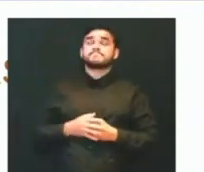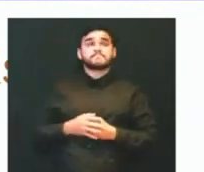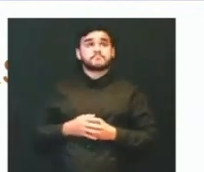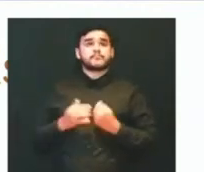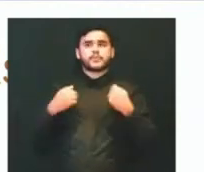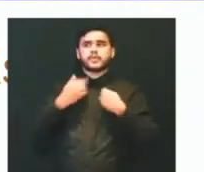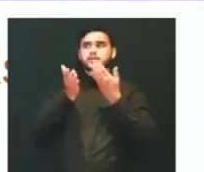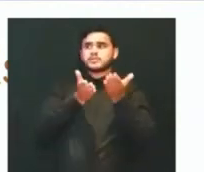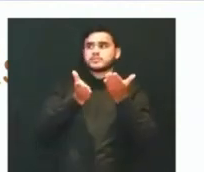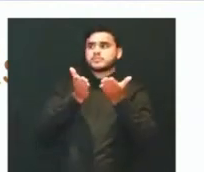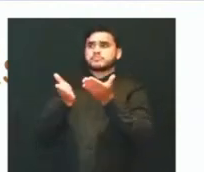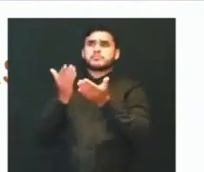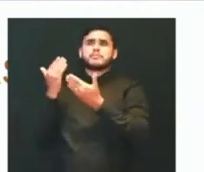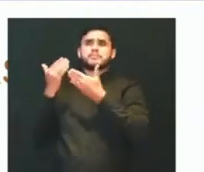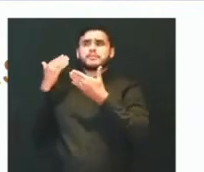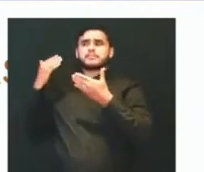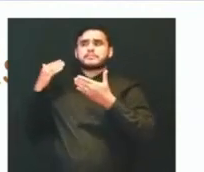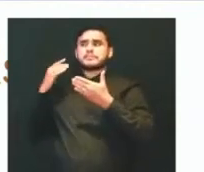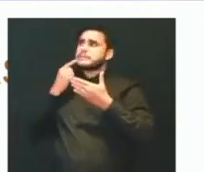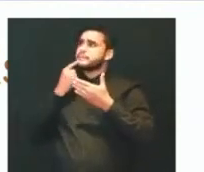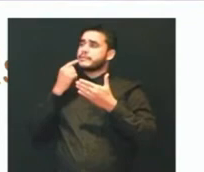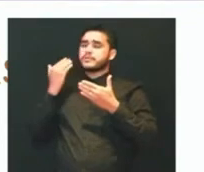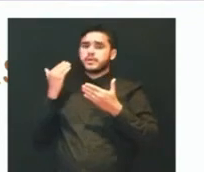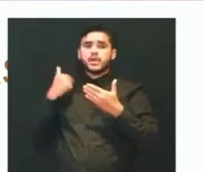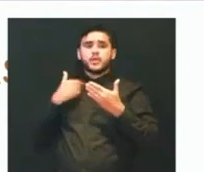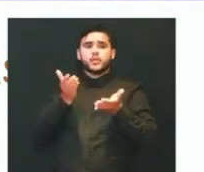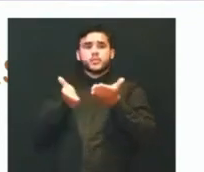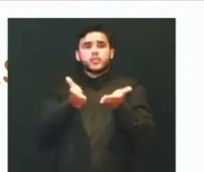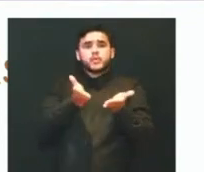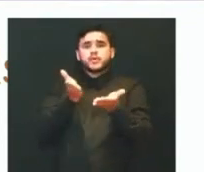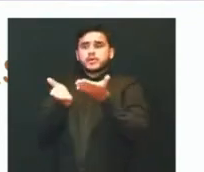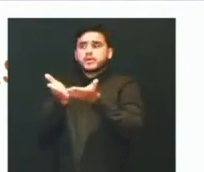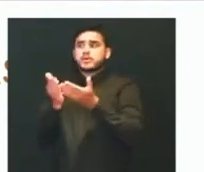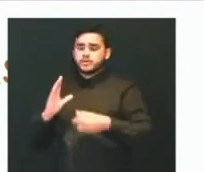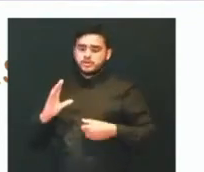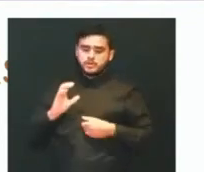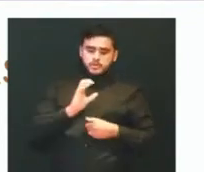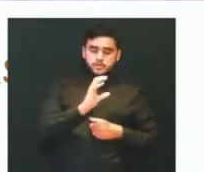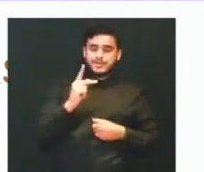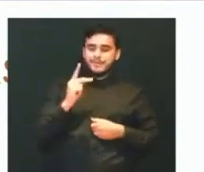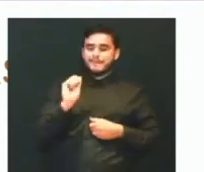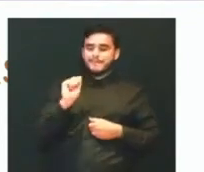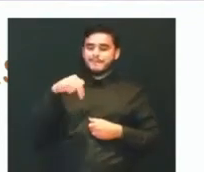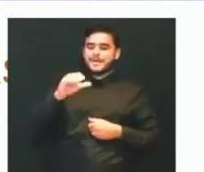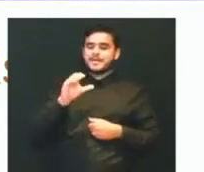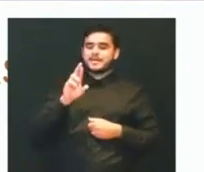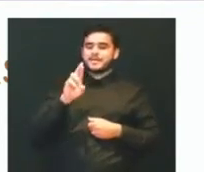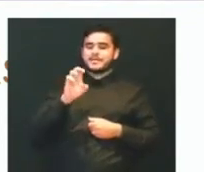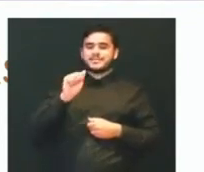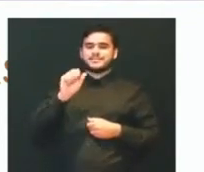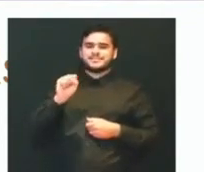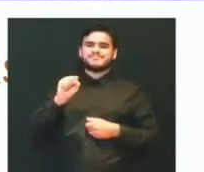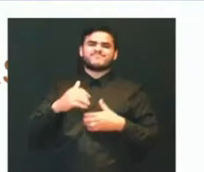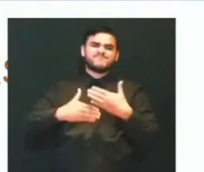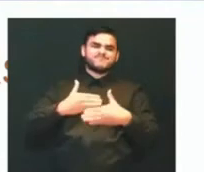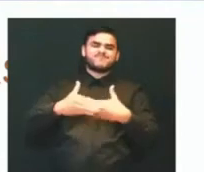que eu atendi há um pouco tempo. Um dos pacientes, câncer de pâncreas, câncer mais avançado, não estava